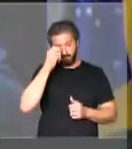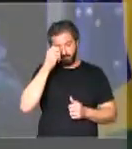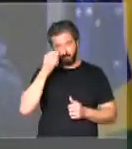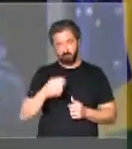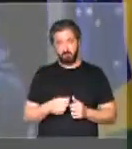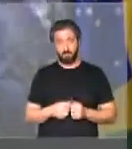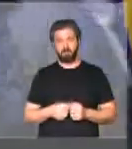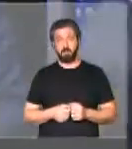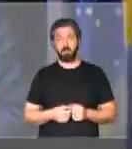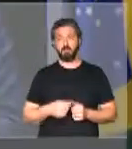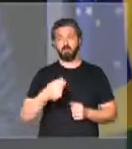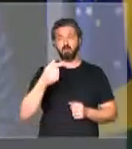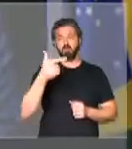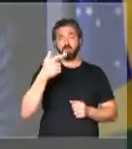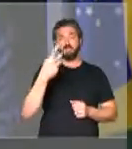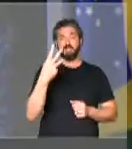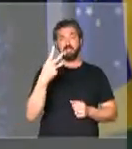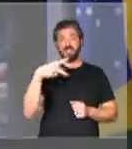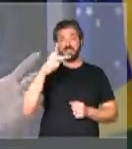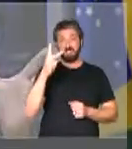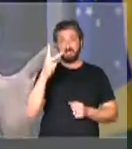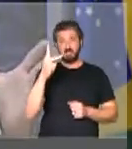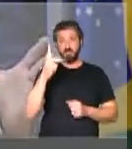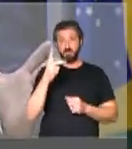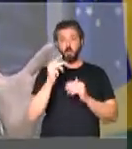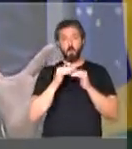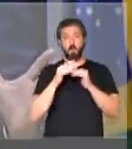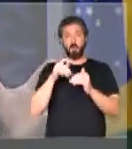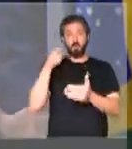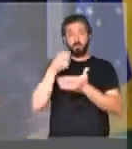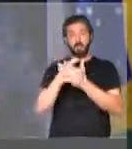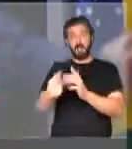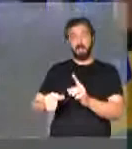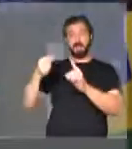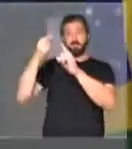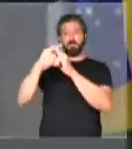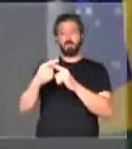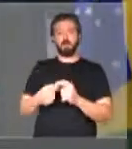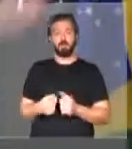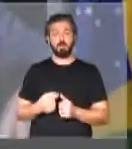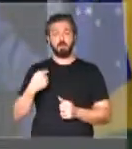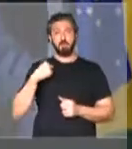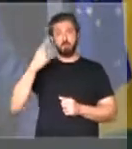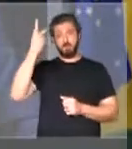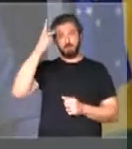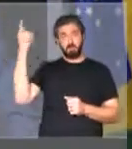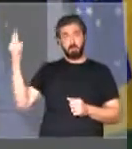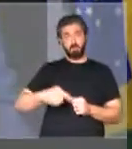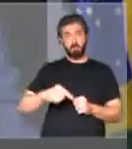tarifa de 23 quilos, que é a franquia mínima. Eu vim de São